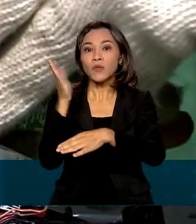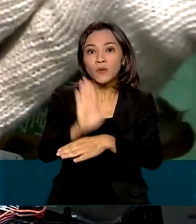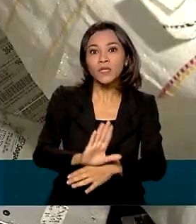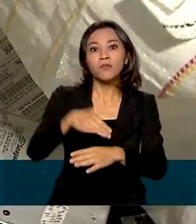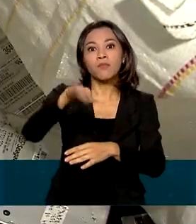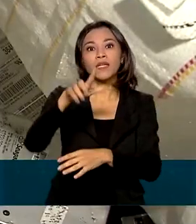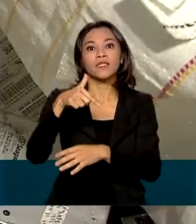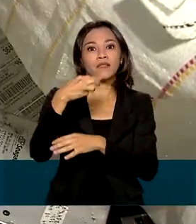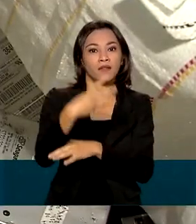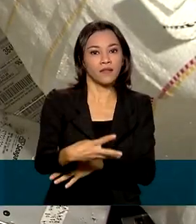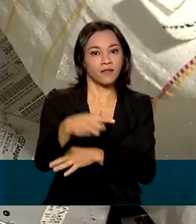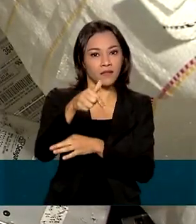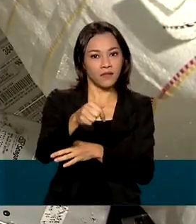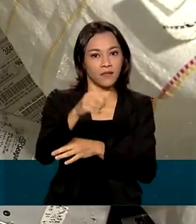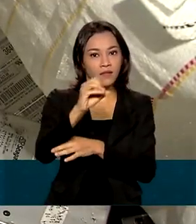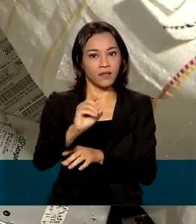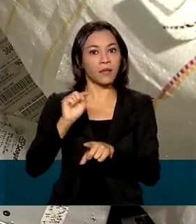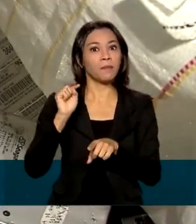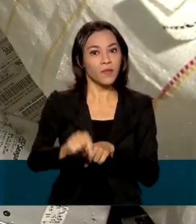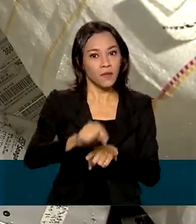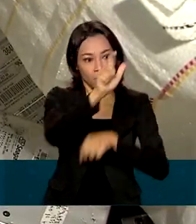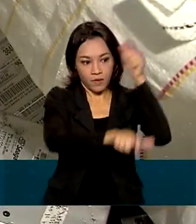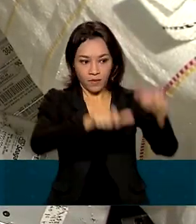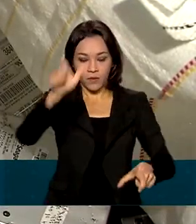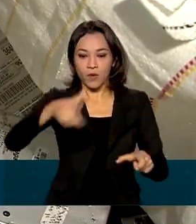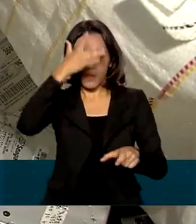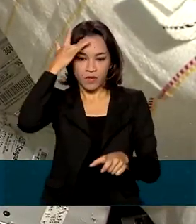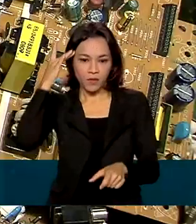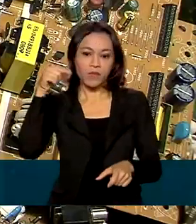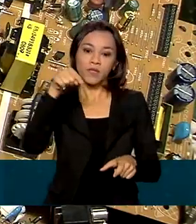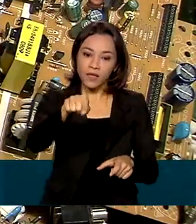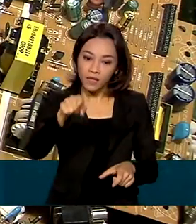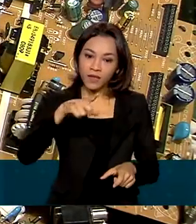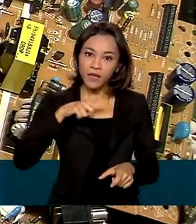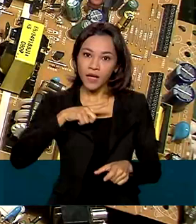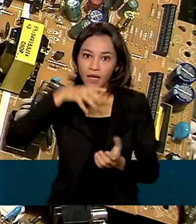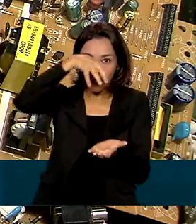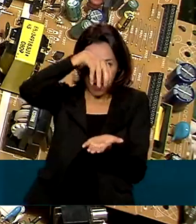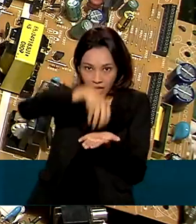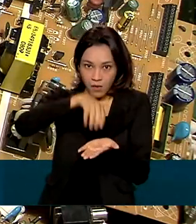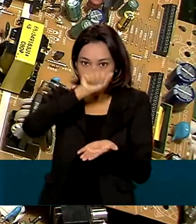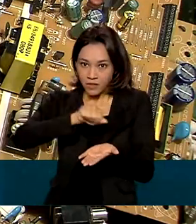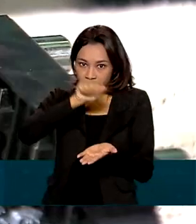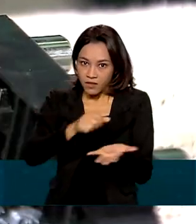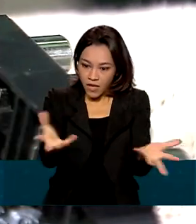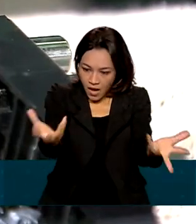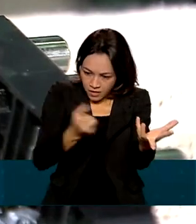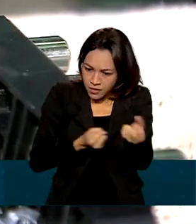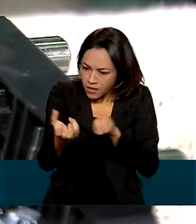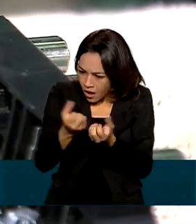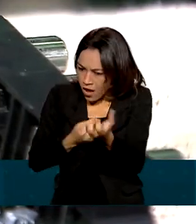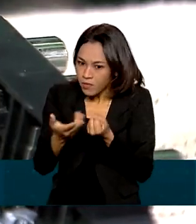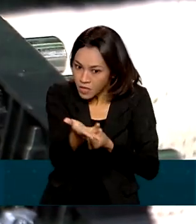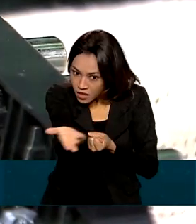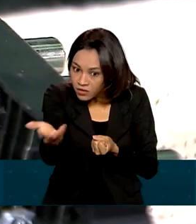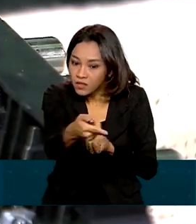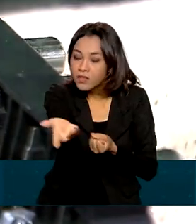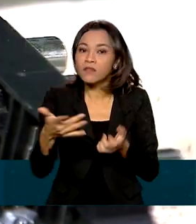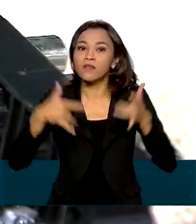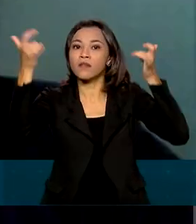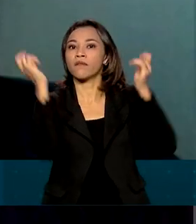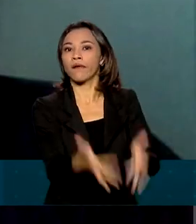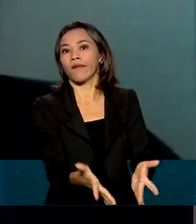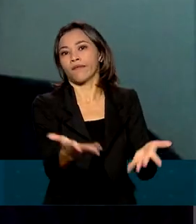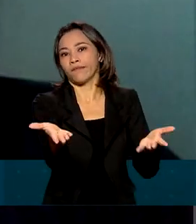brasileiros. Ideia parecida é empregada por essa ONG em Brasília, que recolhe produtos eletrônicos que iriam parar no